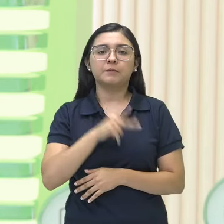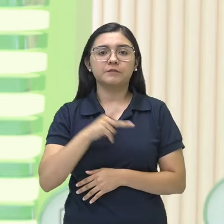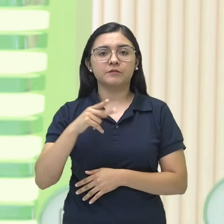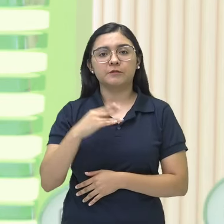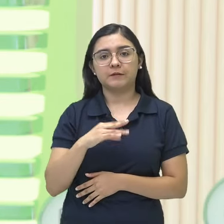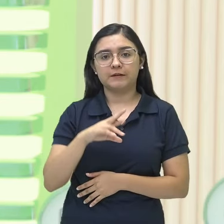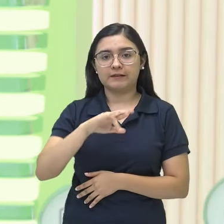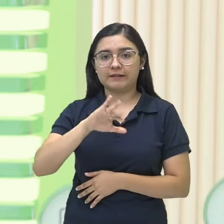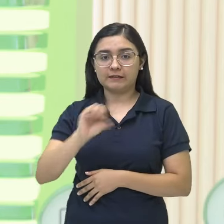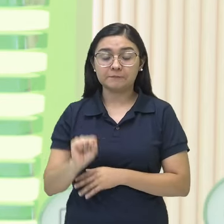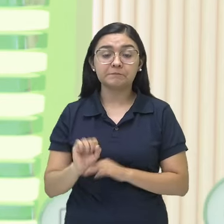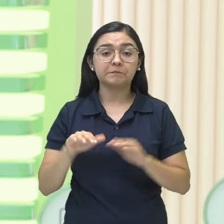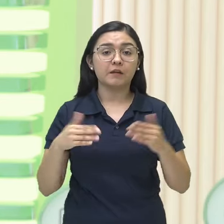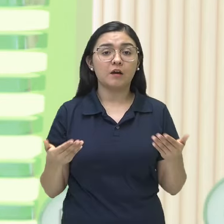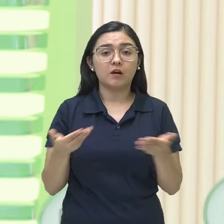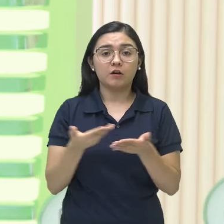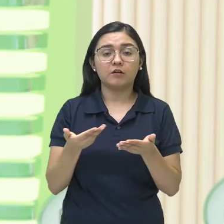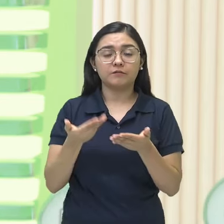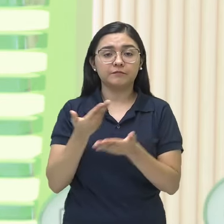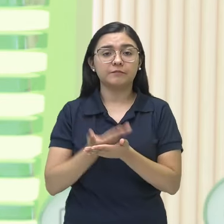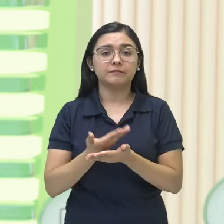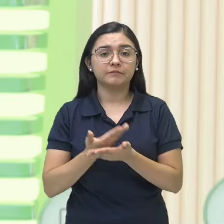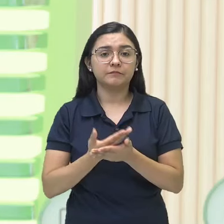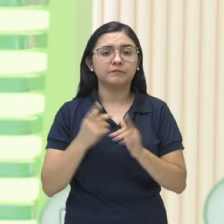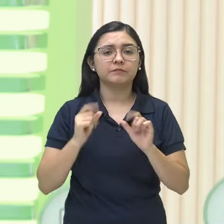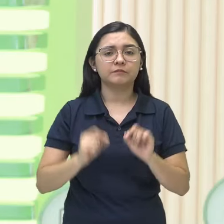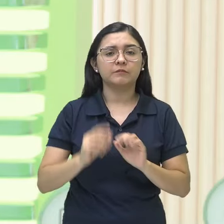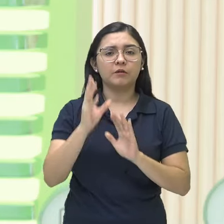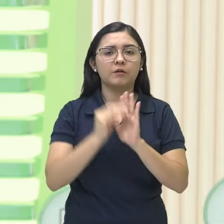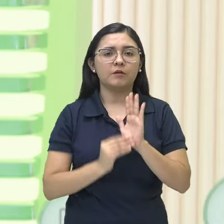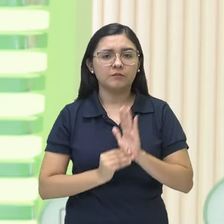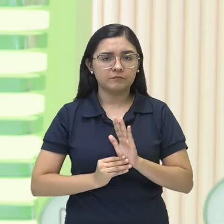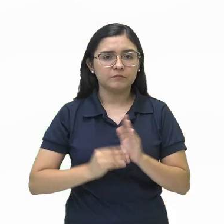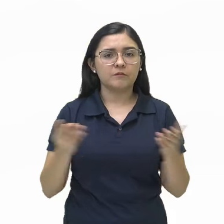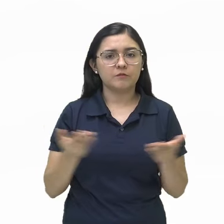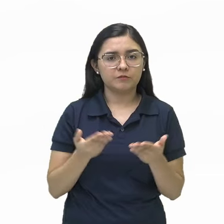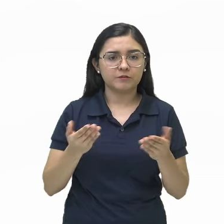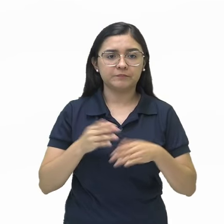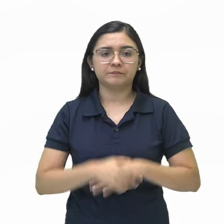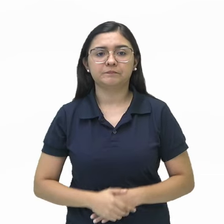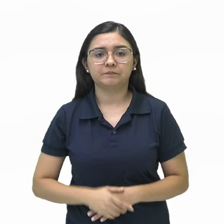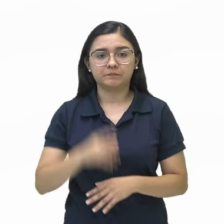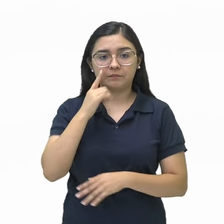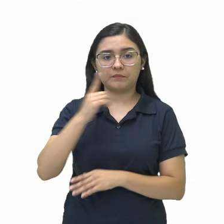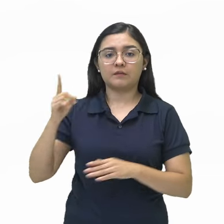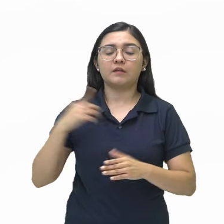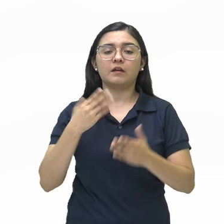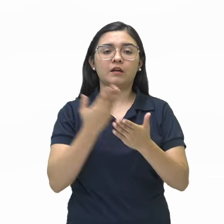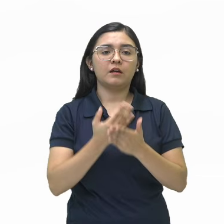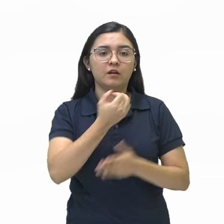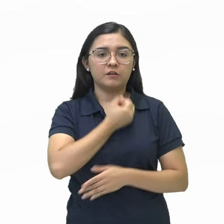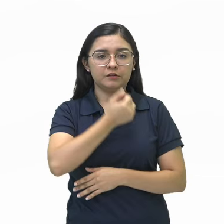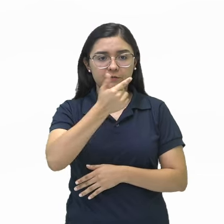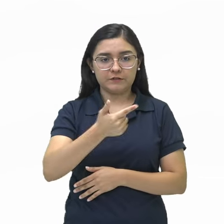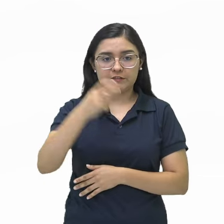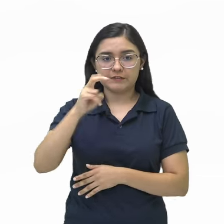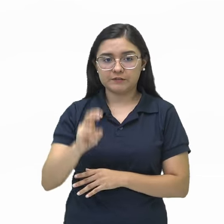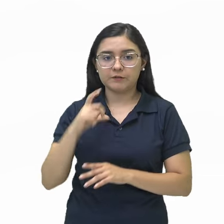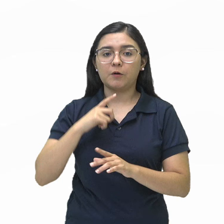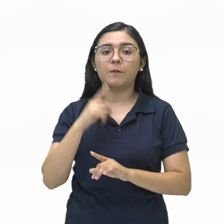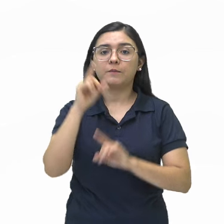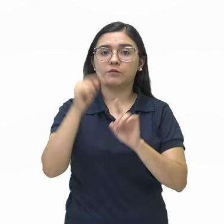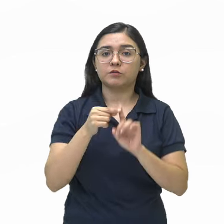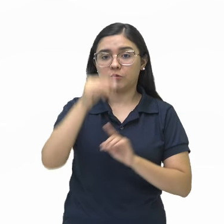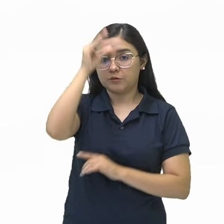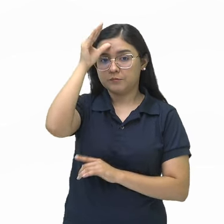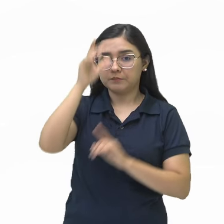Cristiane Marques e agora nós vamos ver qual é o objeto de conhecimento dessa nossa aula. Essa é a aula de número 25 e objeto